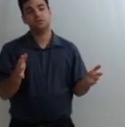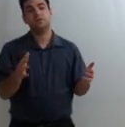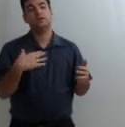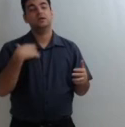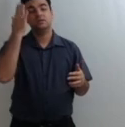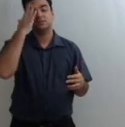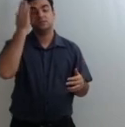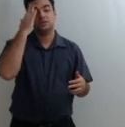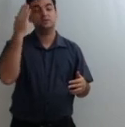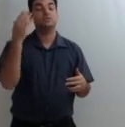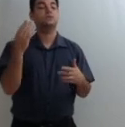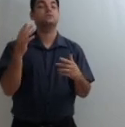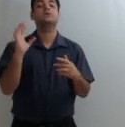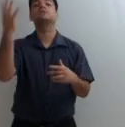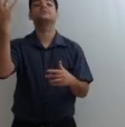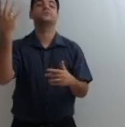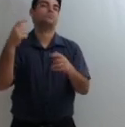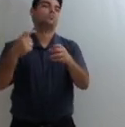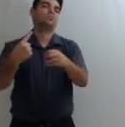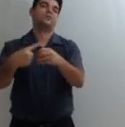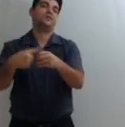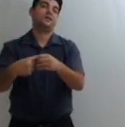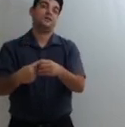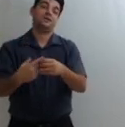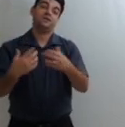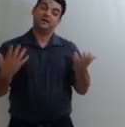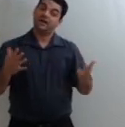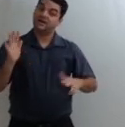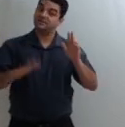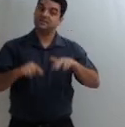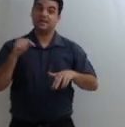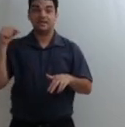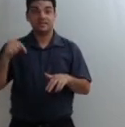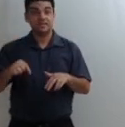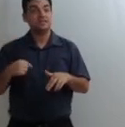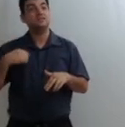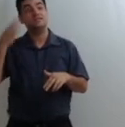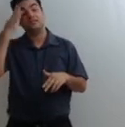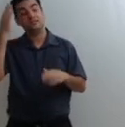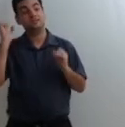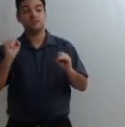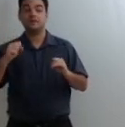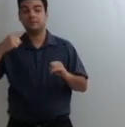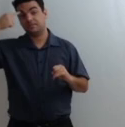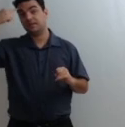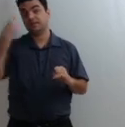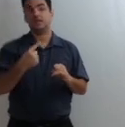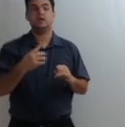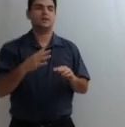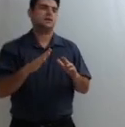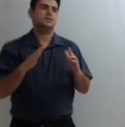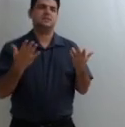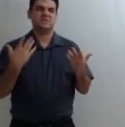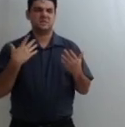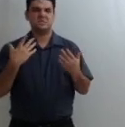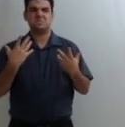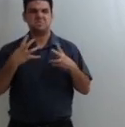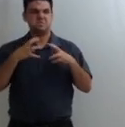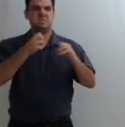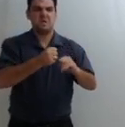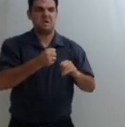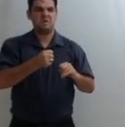quando a corte entende que algumas das propostas sejam essenciais, mas nunca suprimimos a possibilidade do magistrado